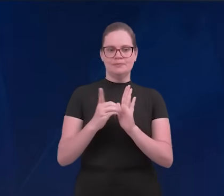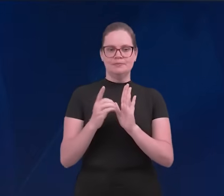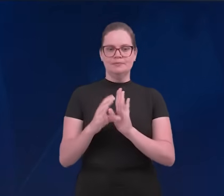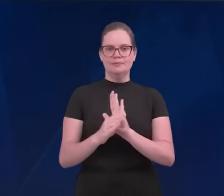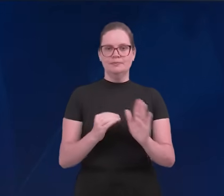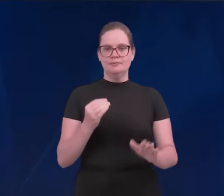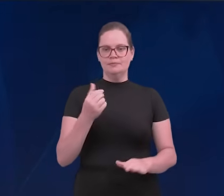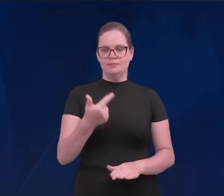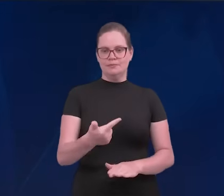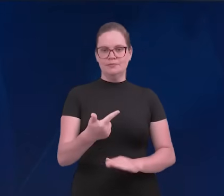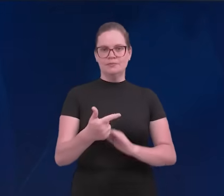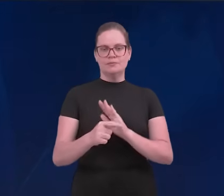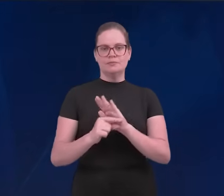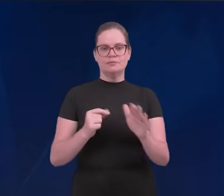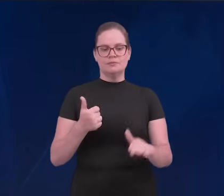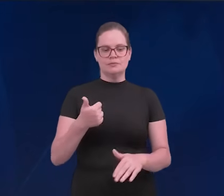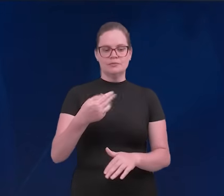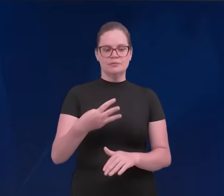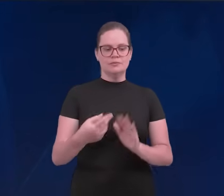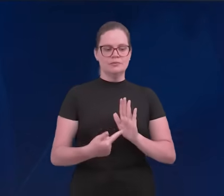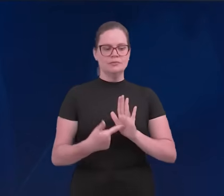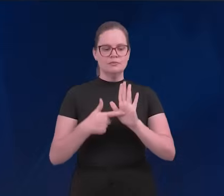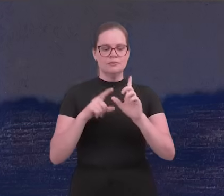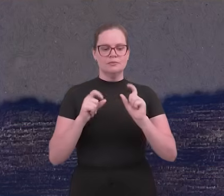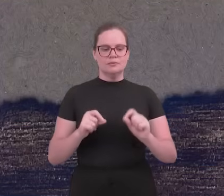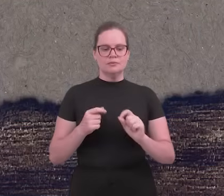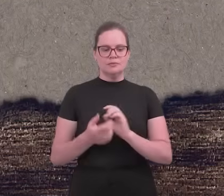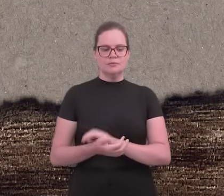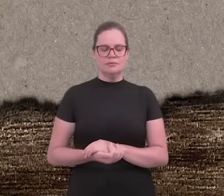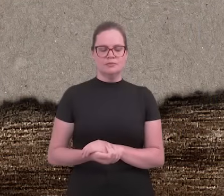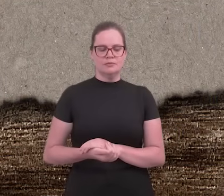verso 13, que nos diz o seguinte: